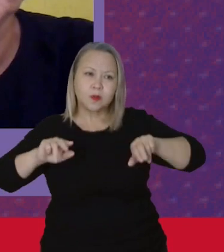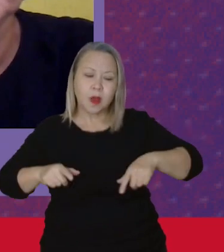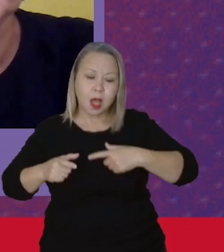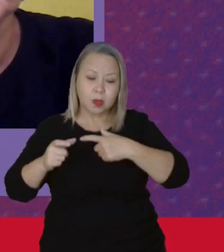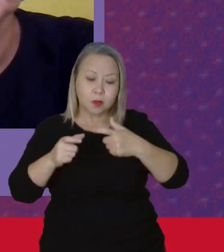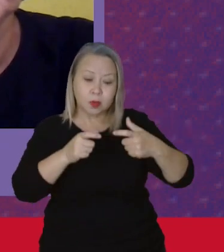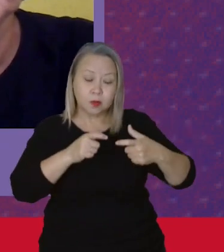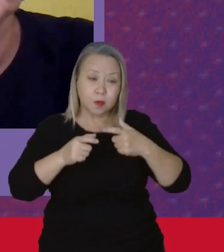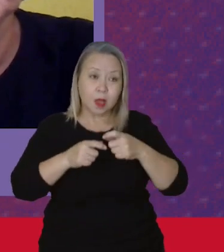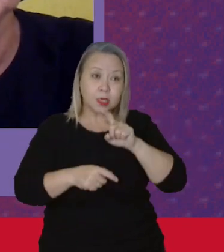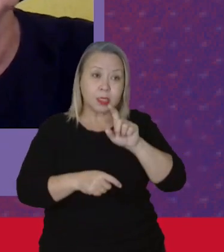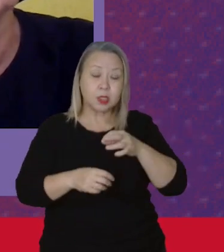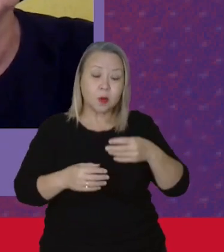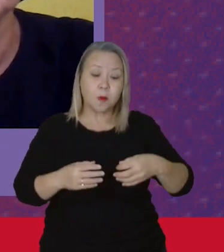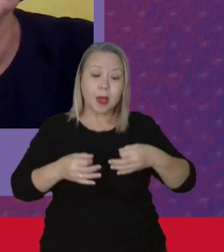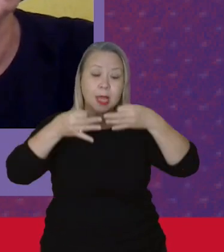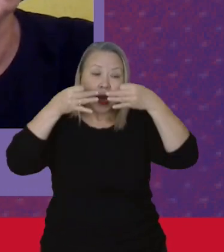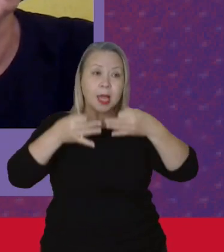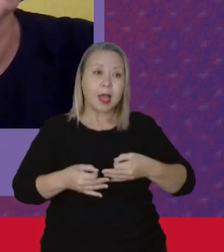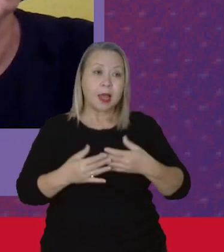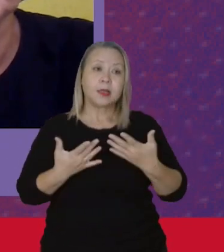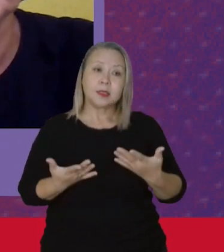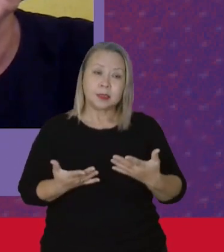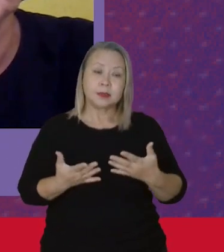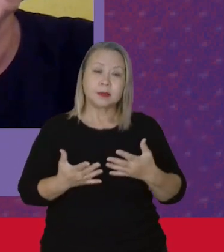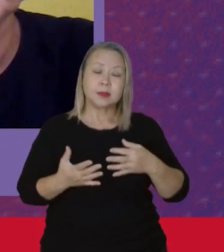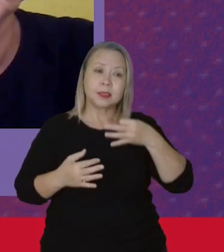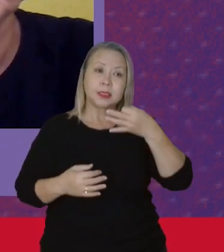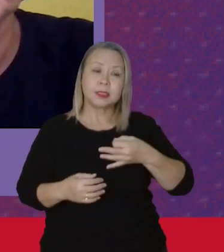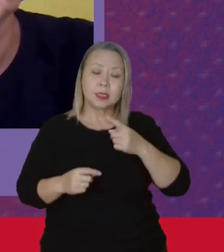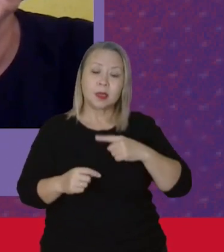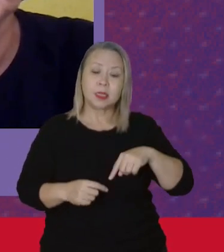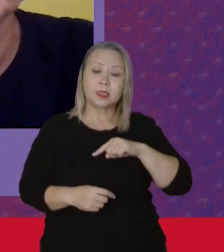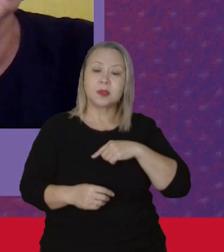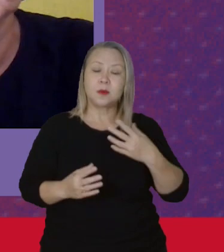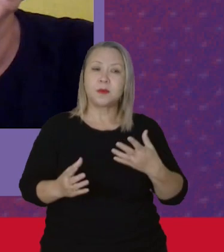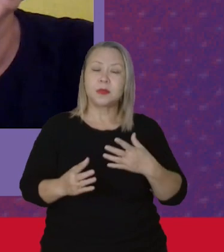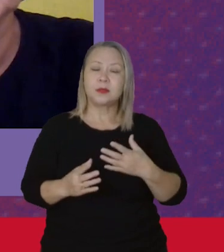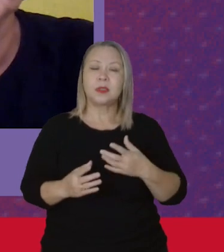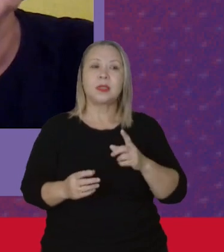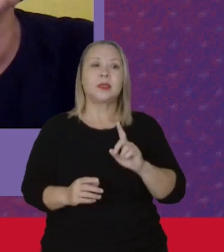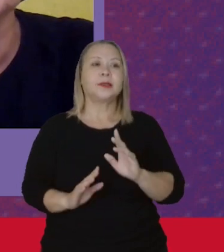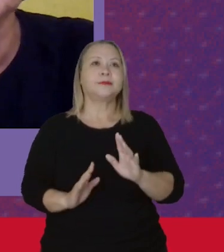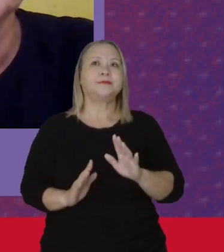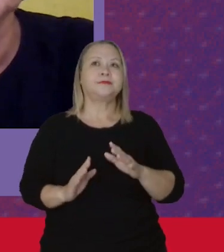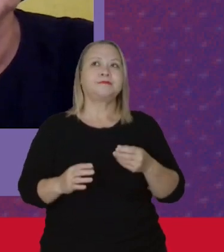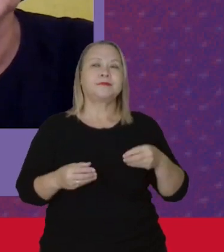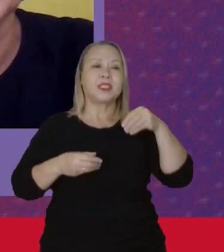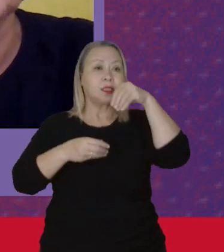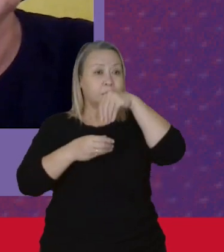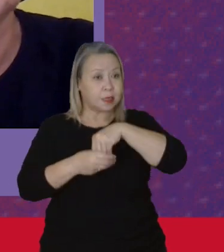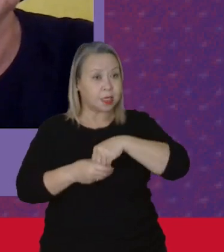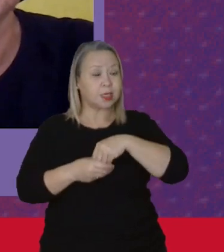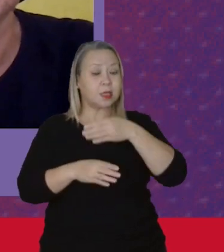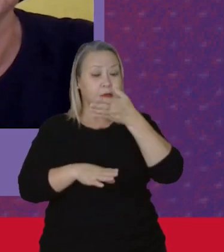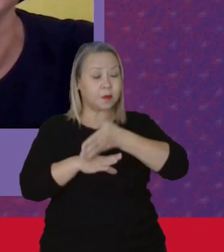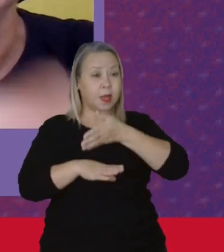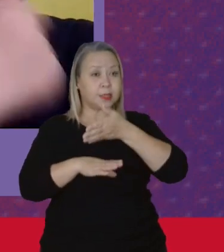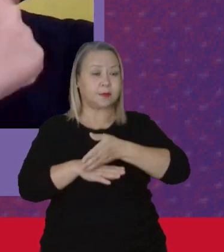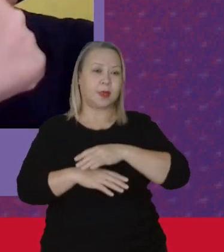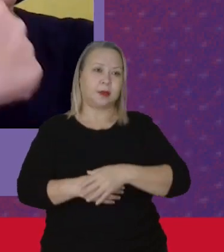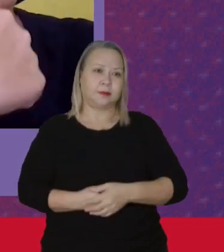espaços estejam mais adequados para a gente não precisar se encolher para caber neles, né? Então, queria ver se vocês